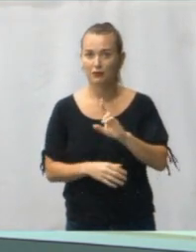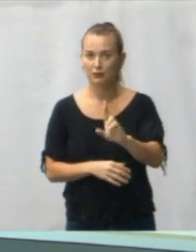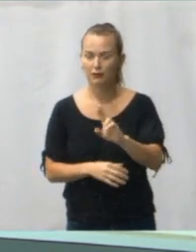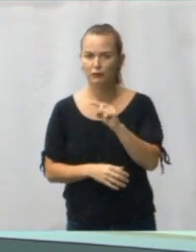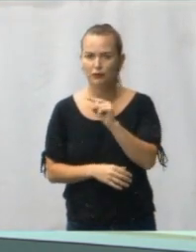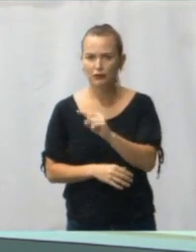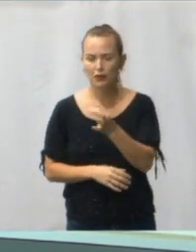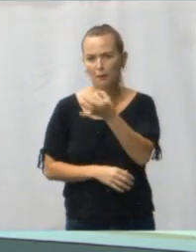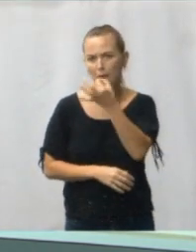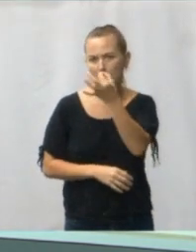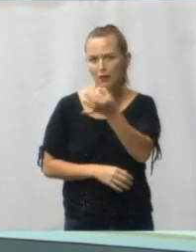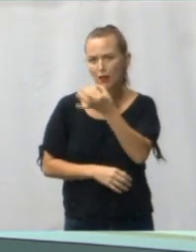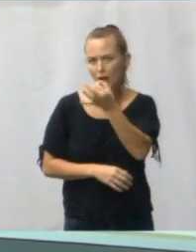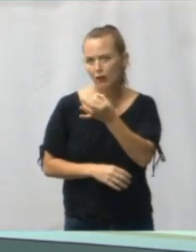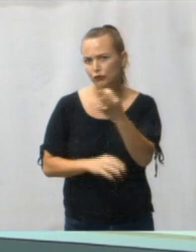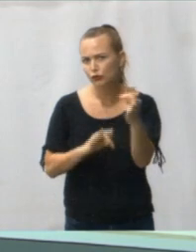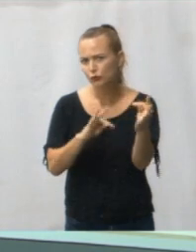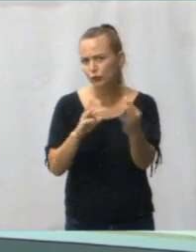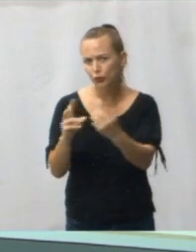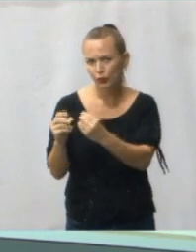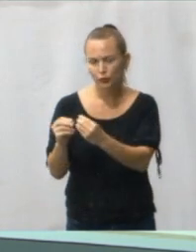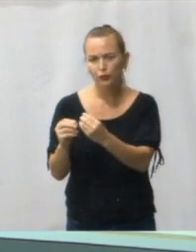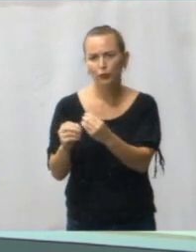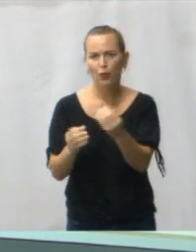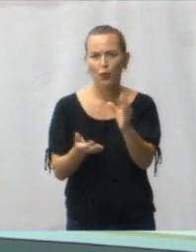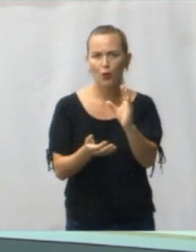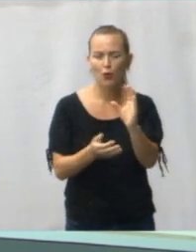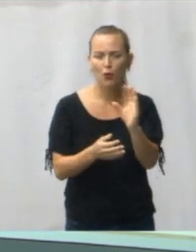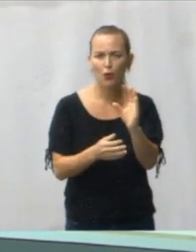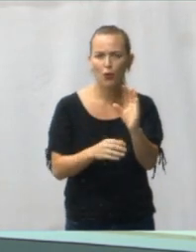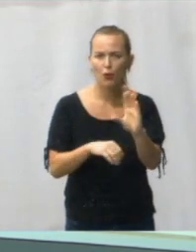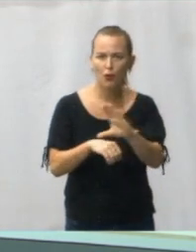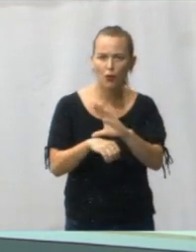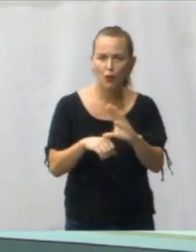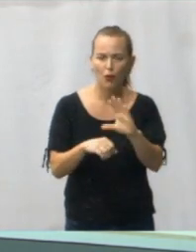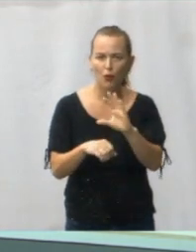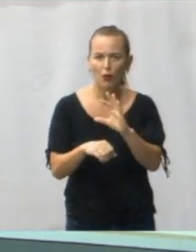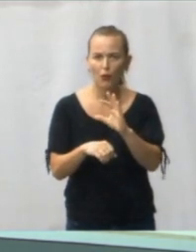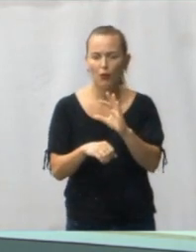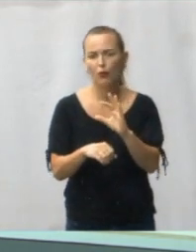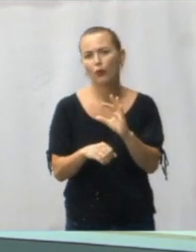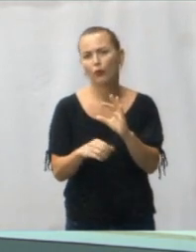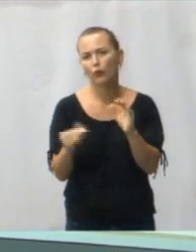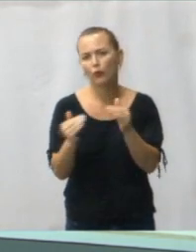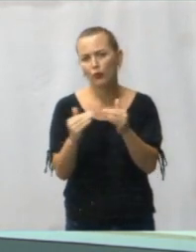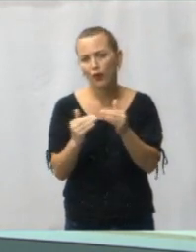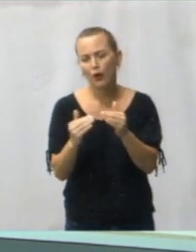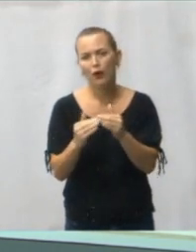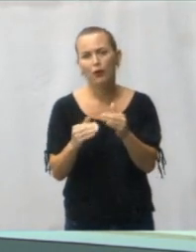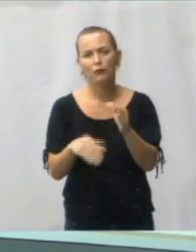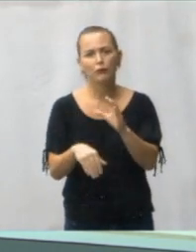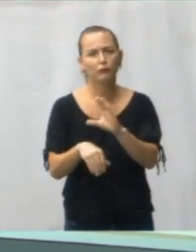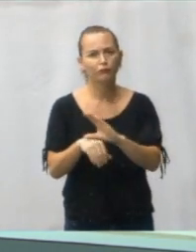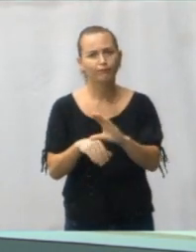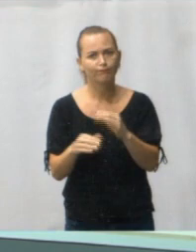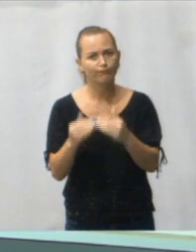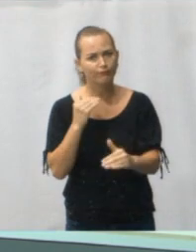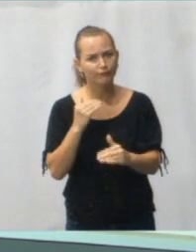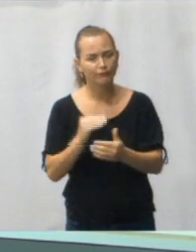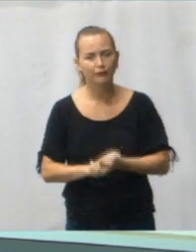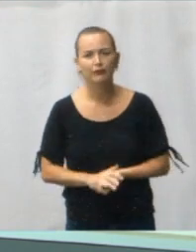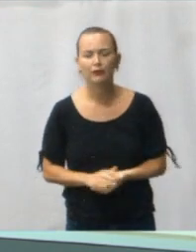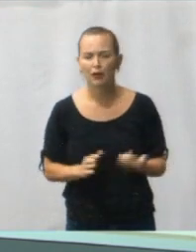tá. Constitucionalidade ou inconstitucionalidade, aprovação ou rejeição. Então eu avoco o processo e dou pela